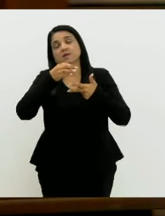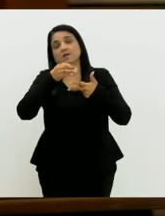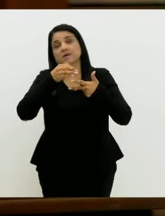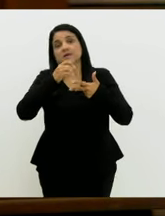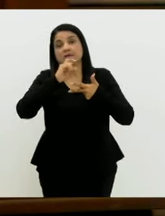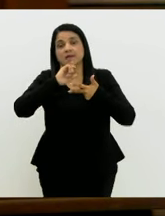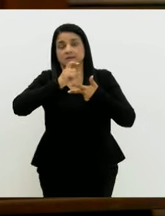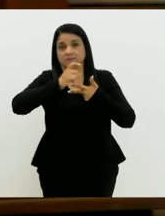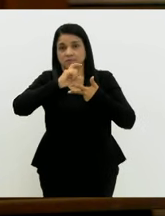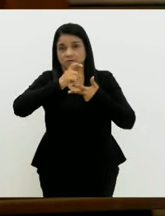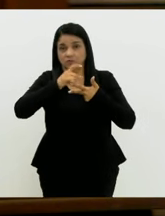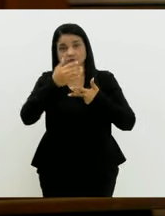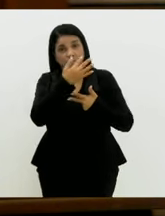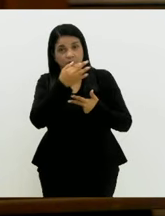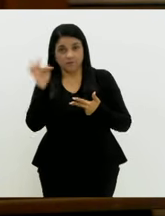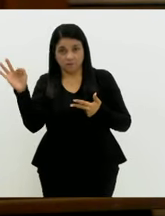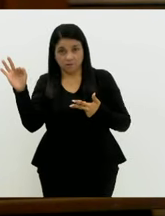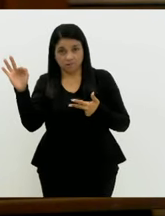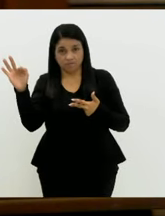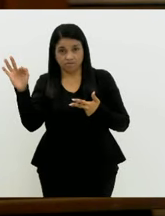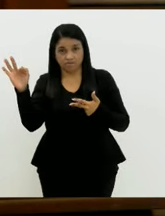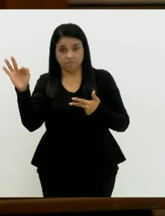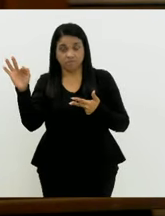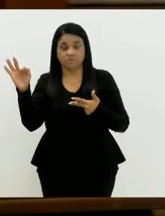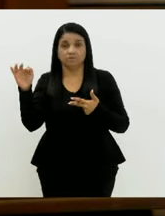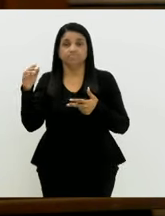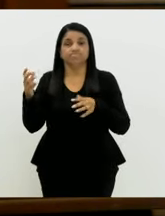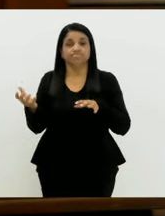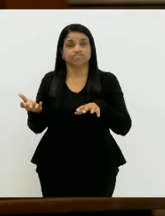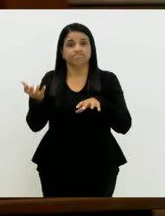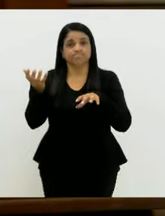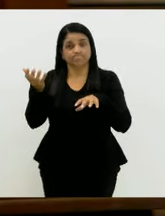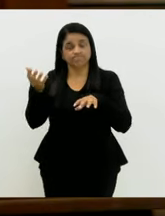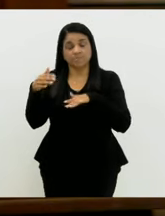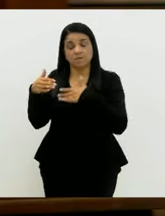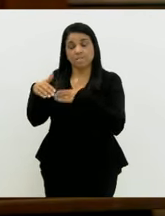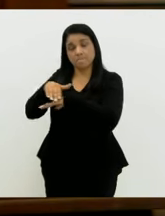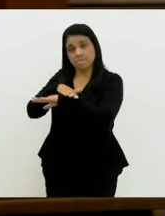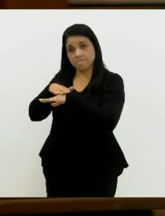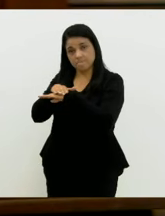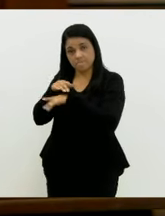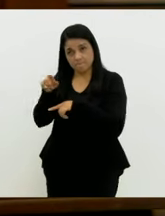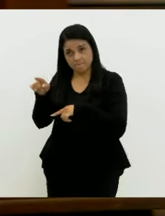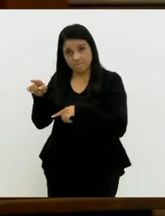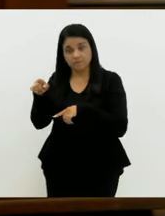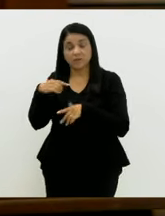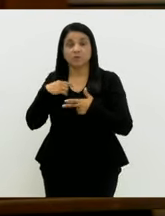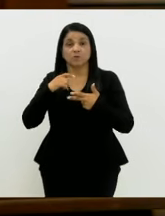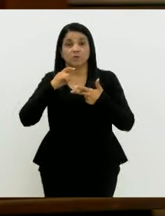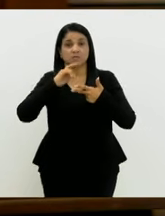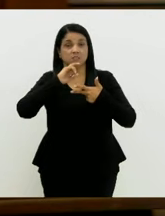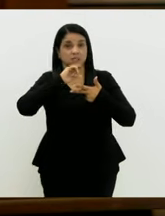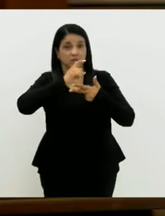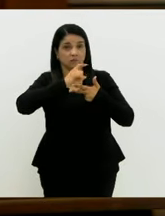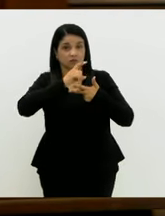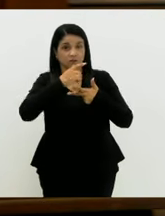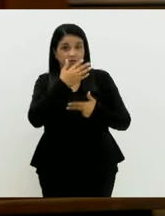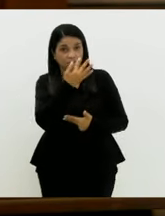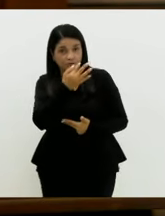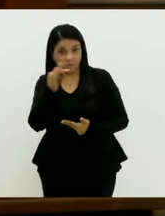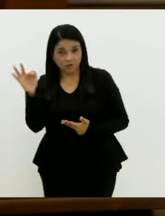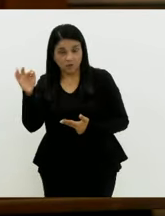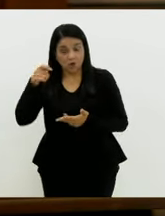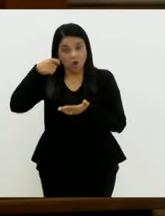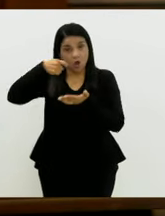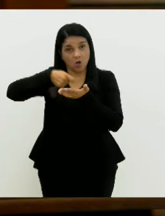Volto a dizer, a busca no Congresso Nacional. Até porque o Executivo Federal terá que